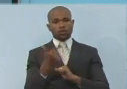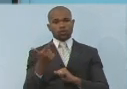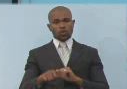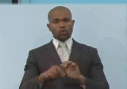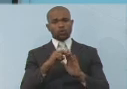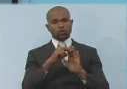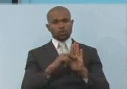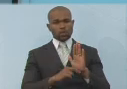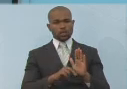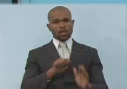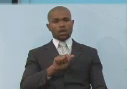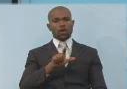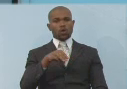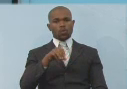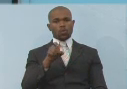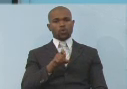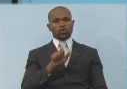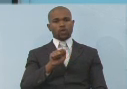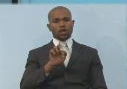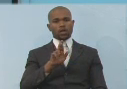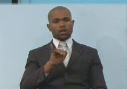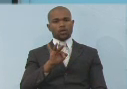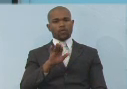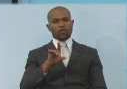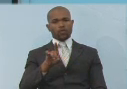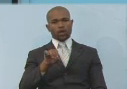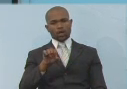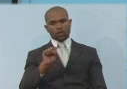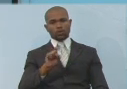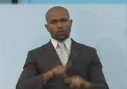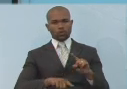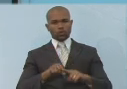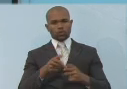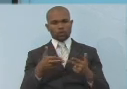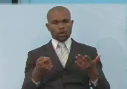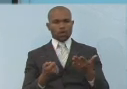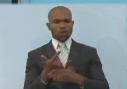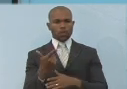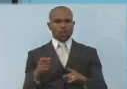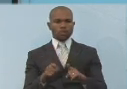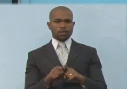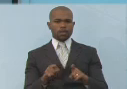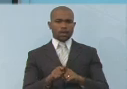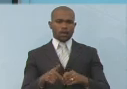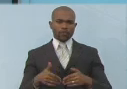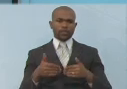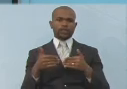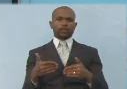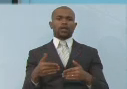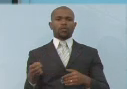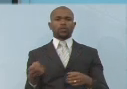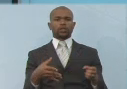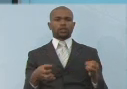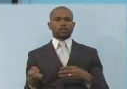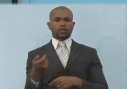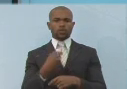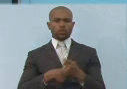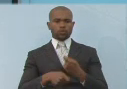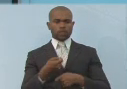dos almoxarifados e comissões de recebimento de materiais, avançar nos processos de modernização